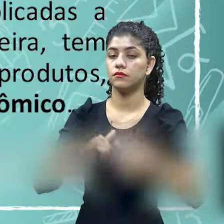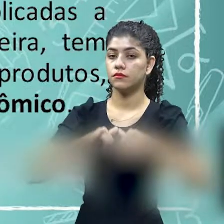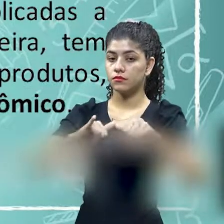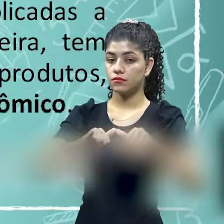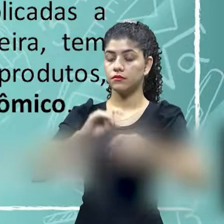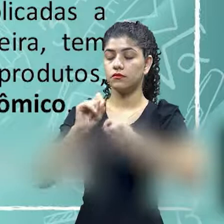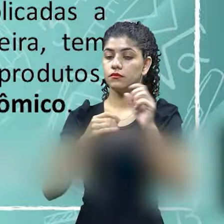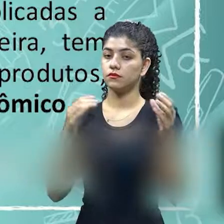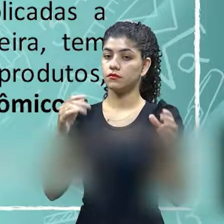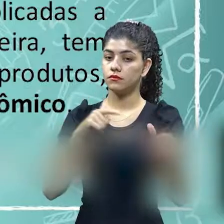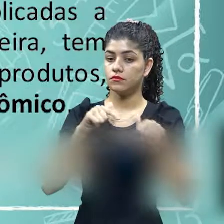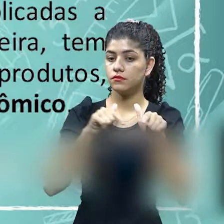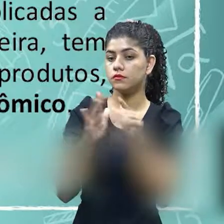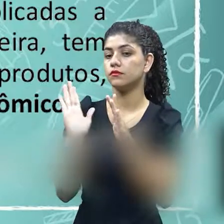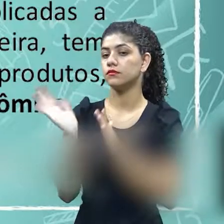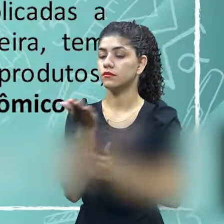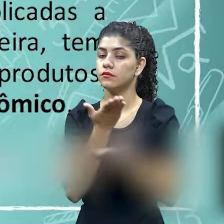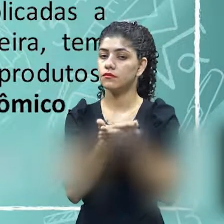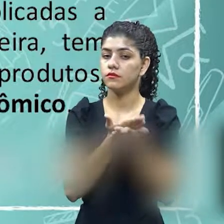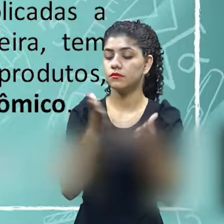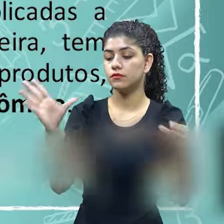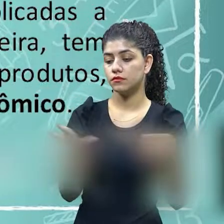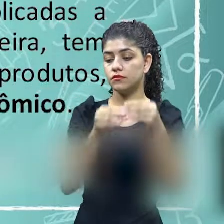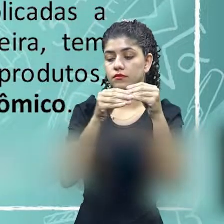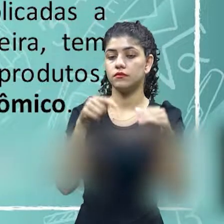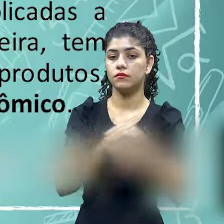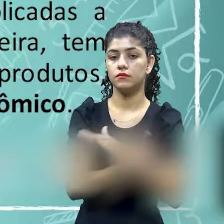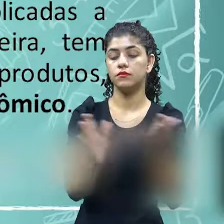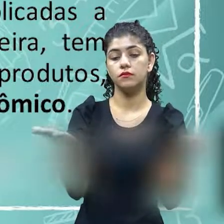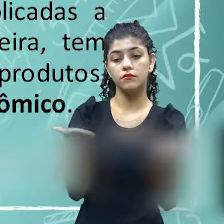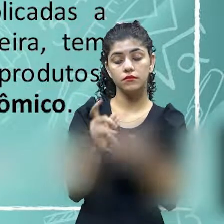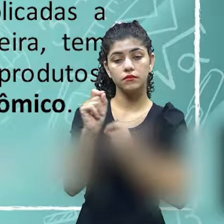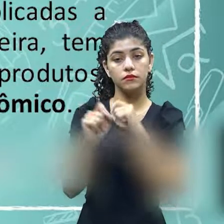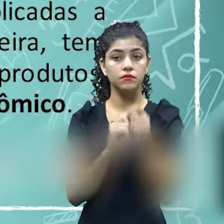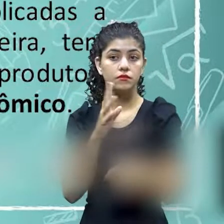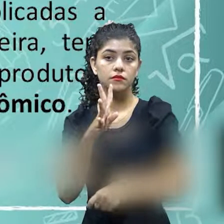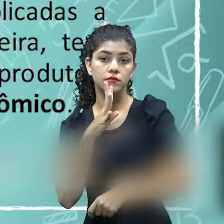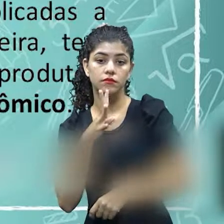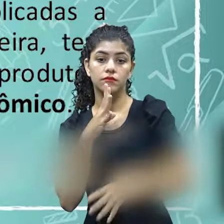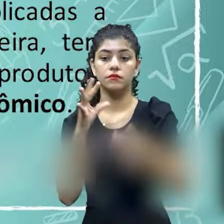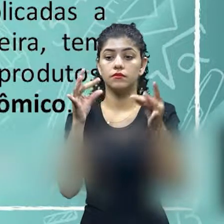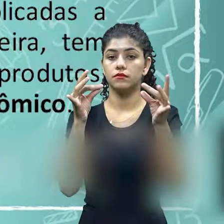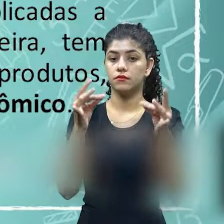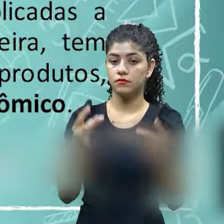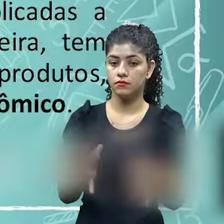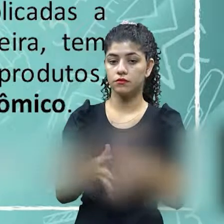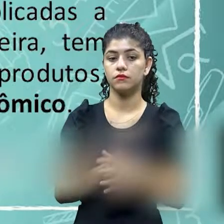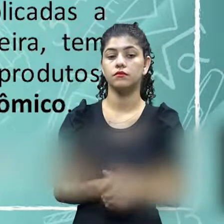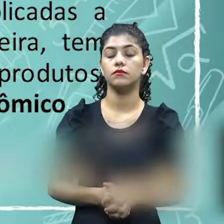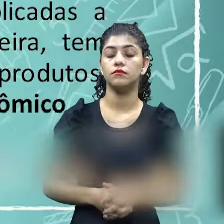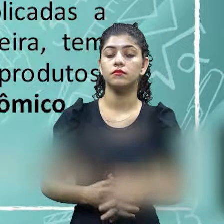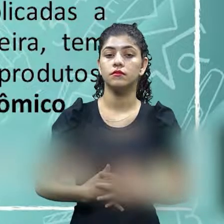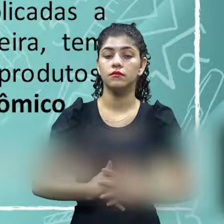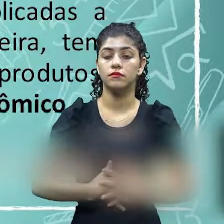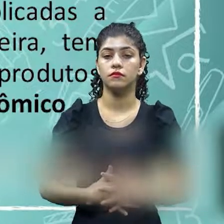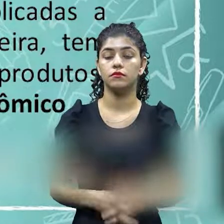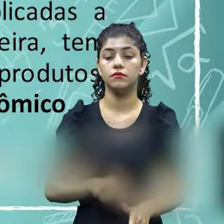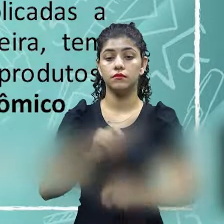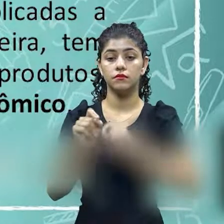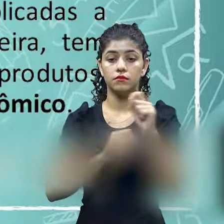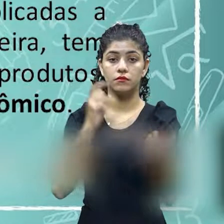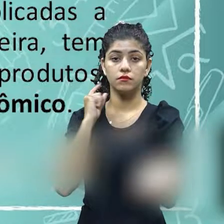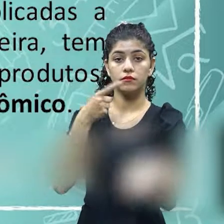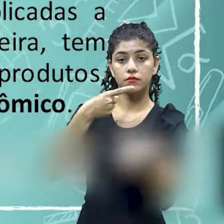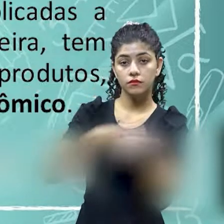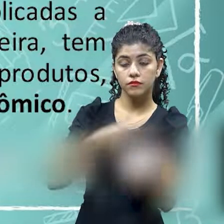Já trabalhamos de forma resumida na aula anterior, dentro do bloco econômico, agora vamos conhecer detalhadamente. Então, a zona de livre comércio